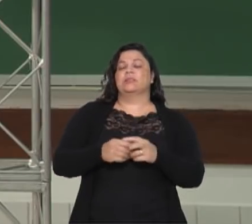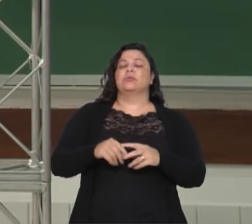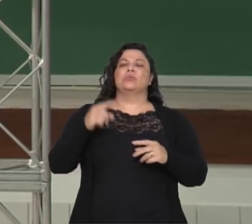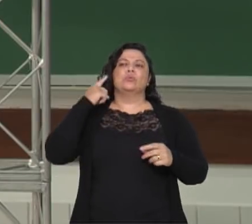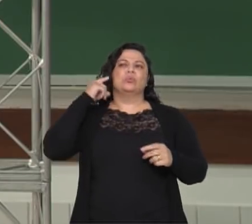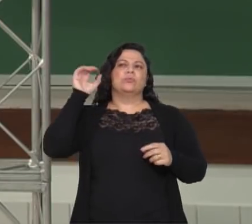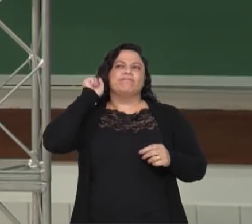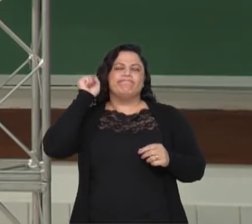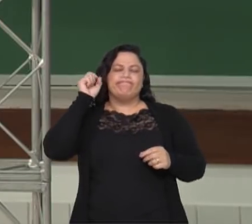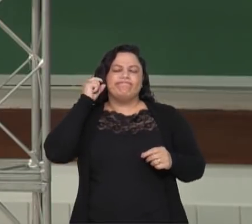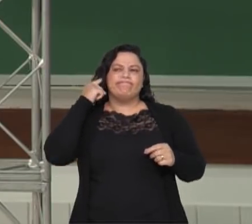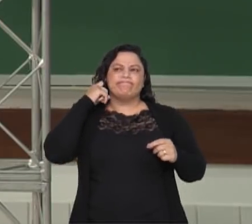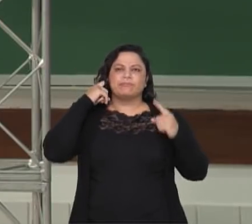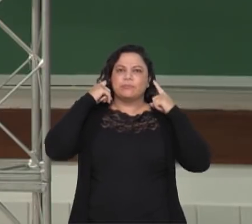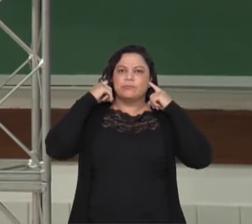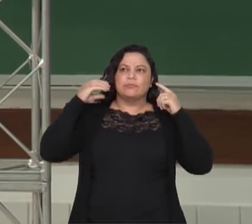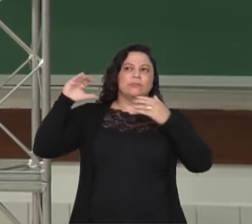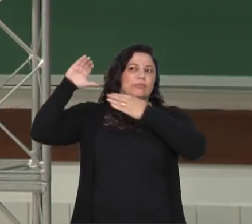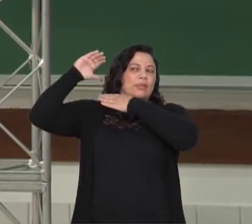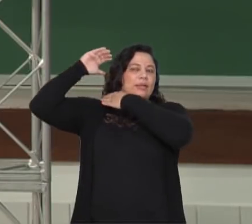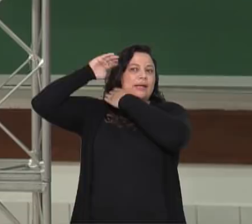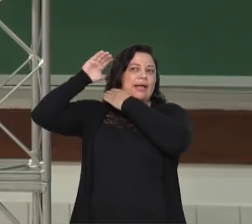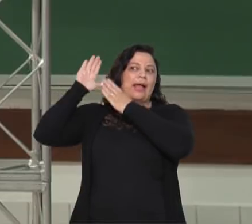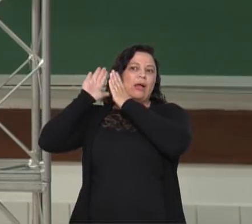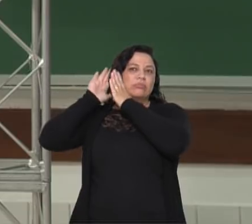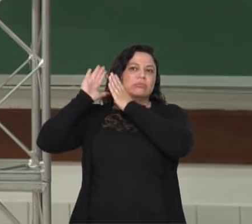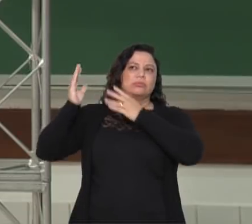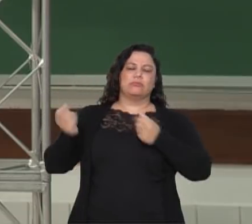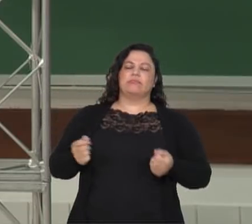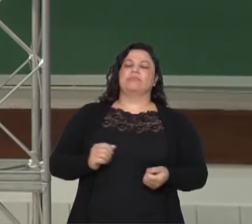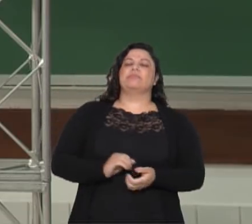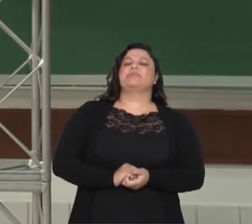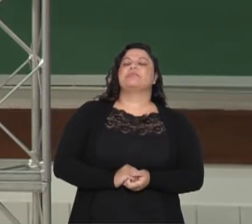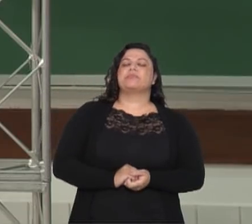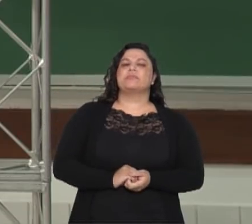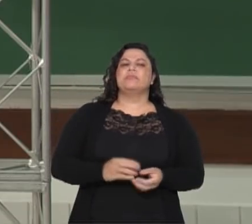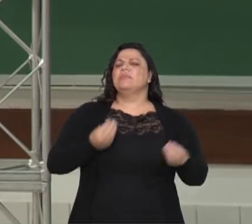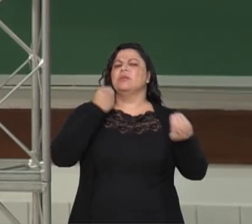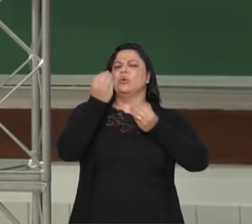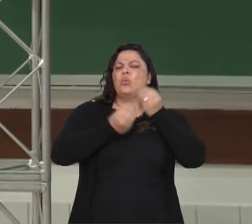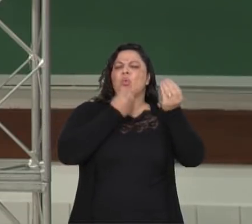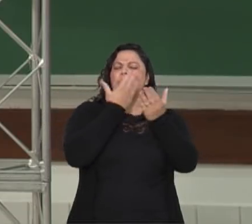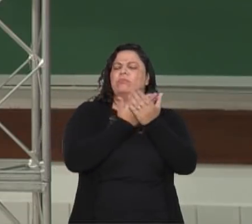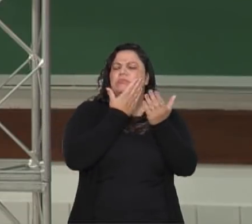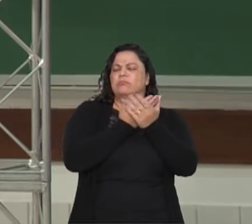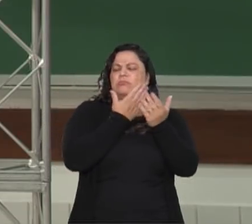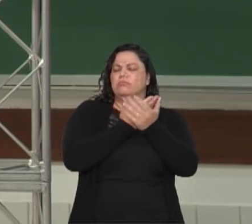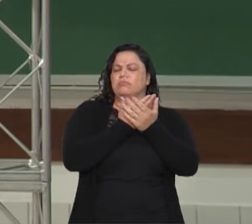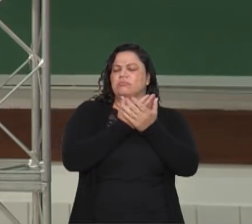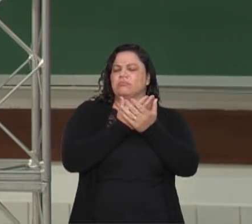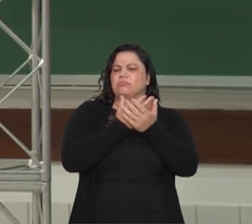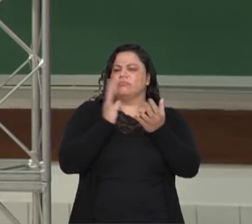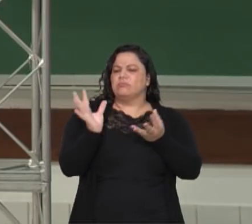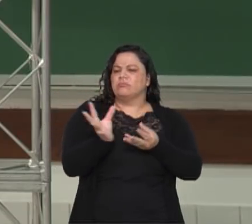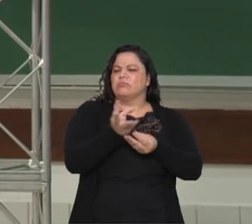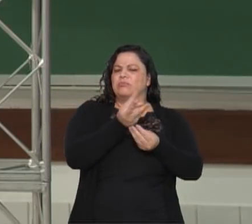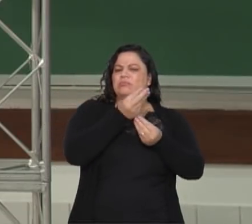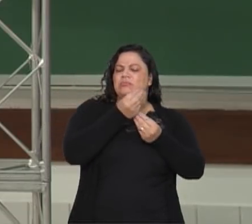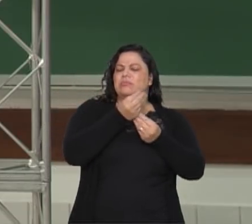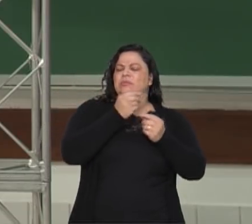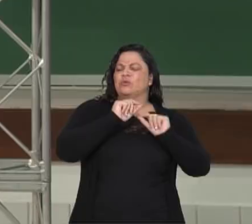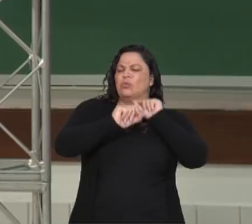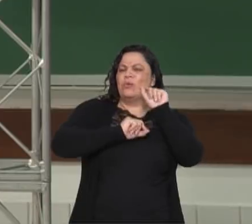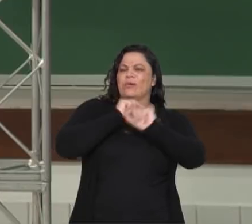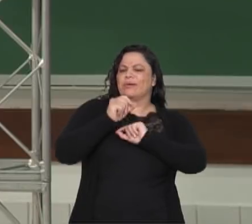como aprimorar esses sentidos, como eu posso perceber mais detalhes e assim gostar muito mais de